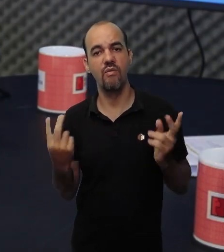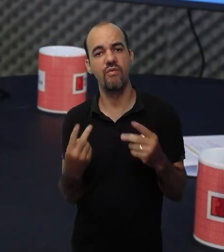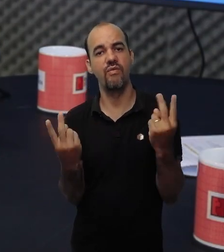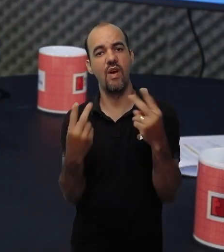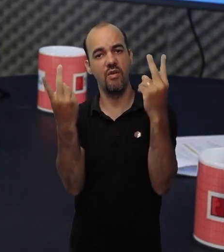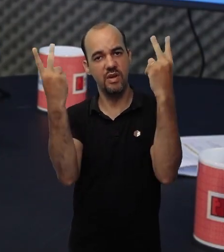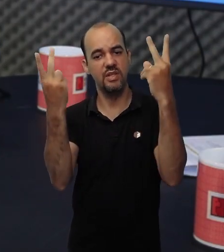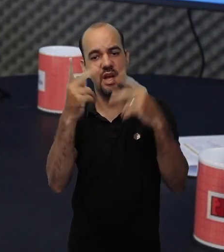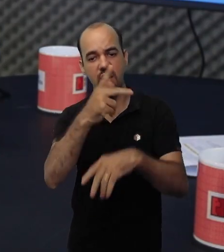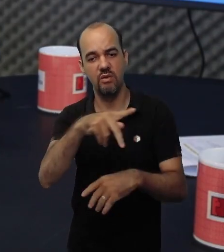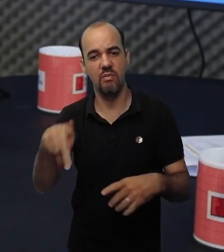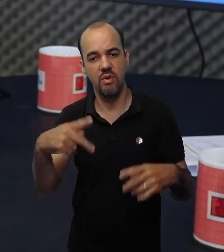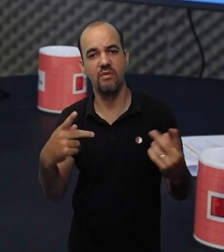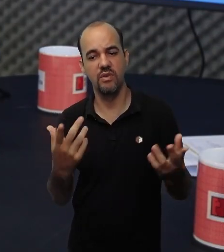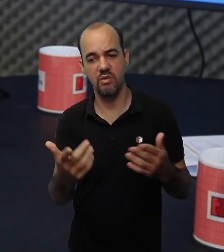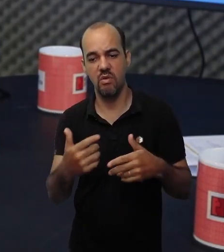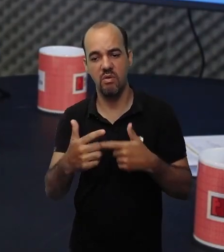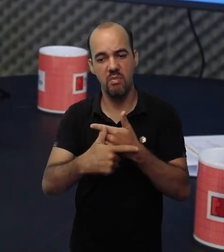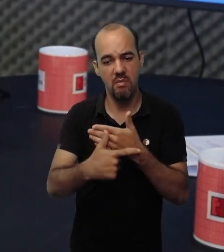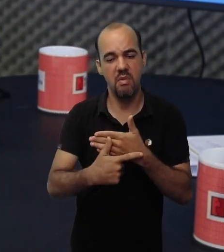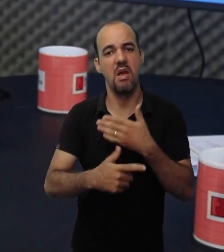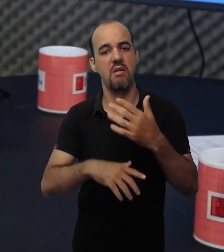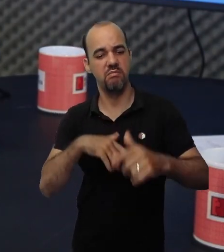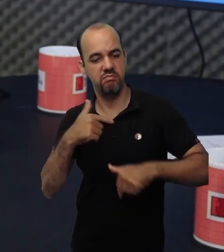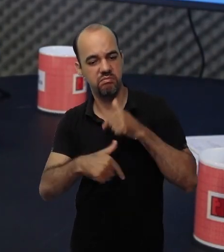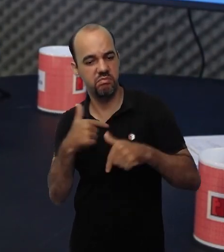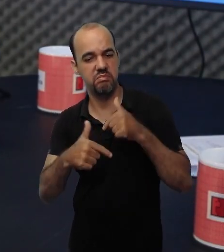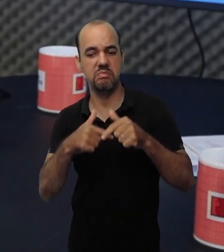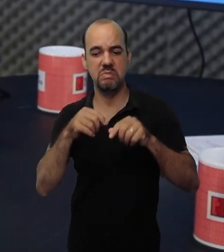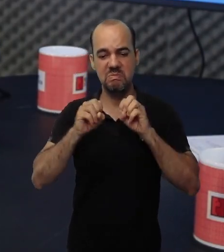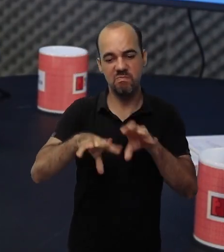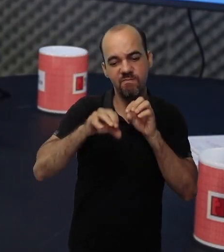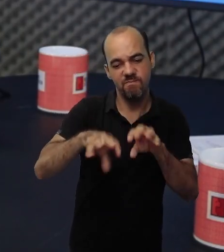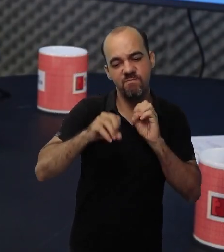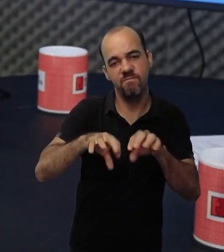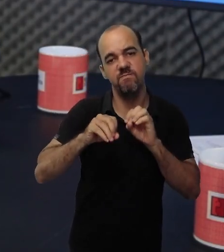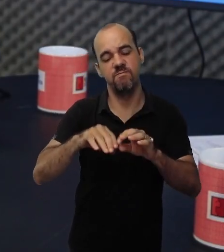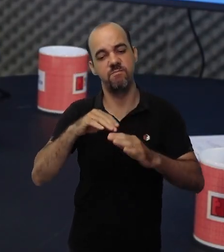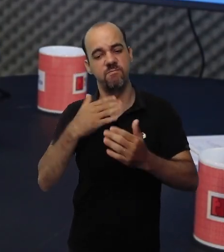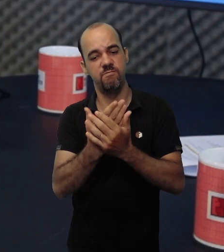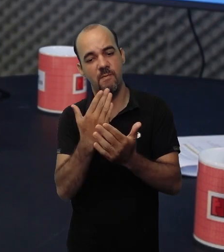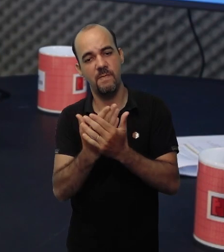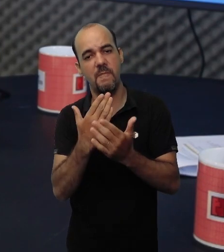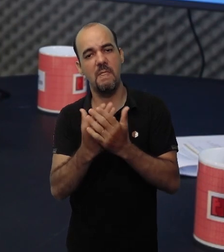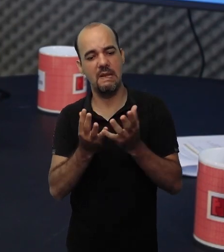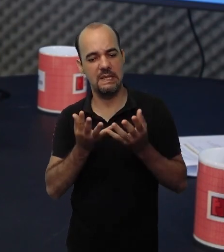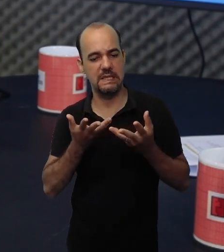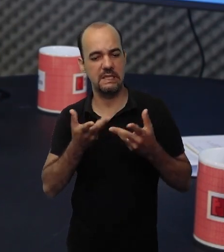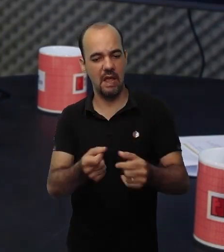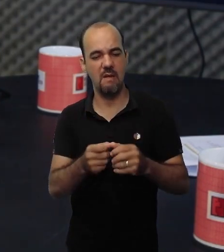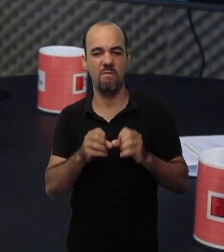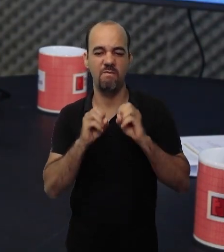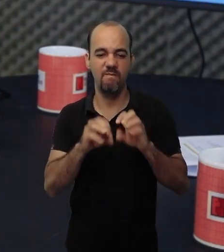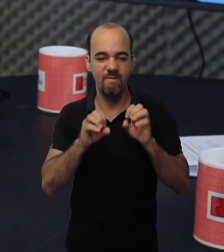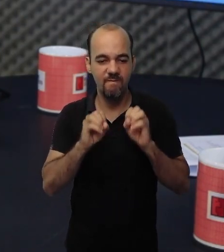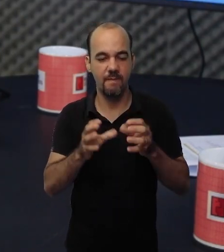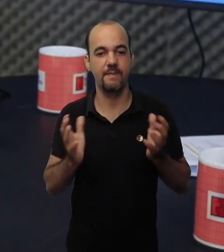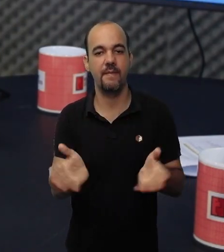quer ser reconhecido pelo que fez, pelo que trabalha. E isso é muito importante, né? Porque